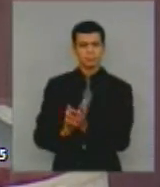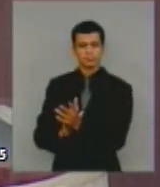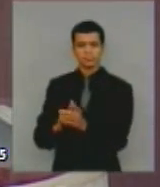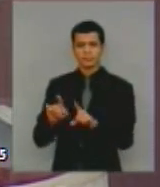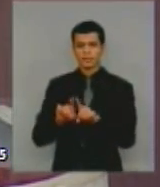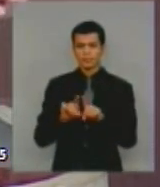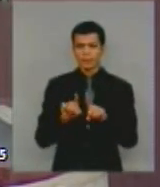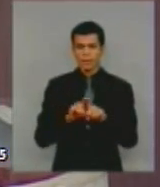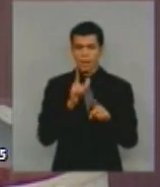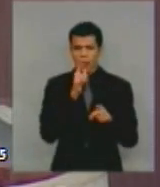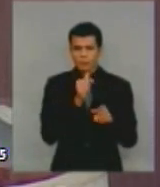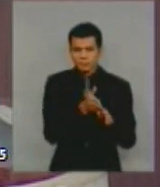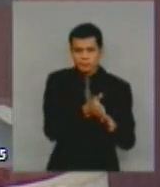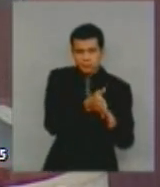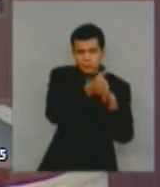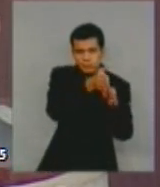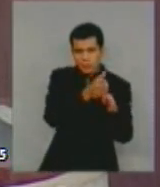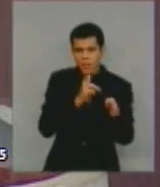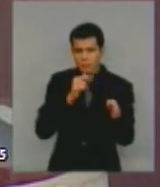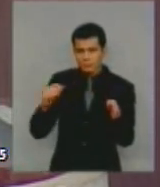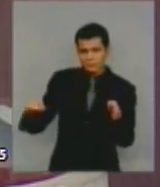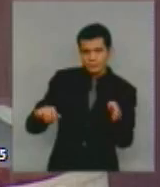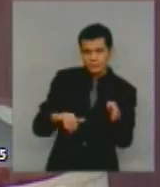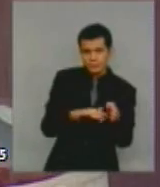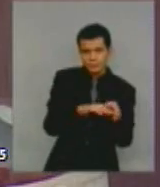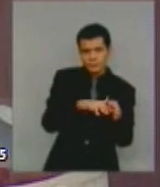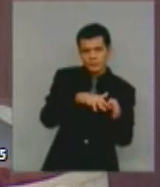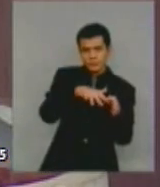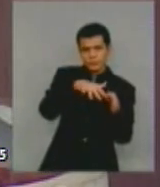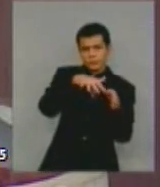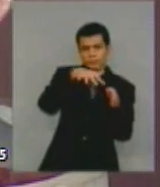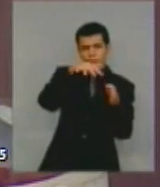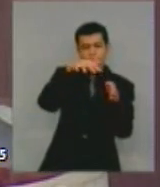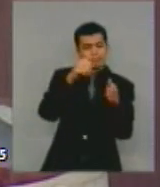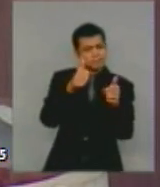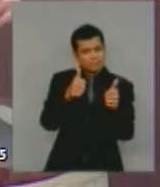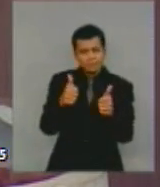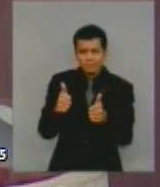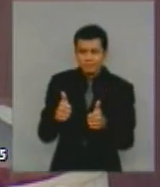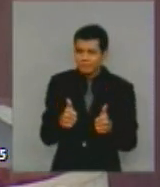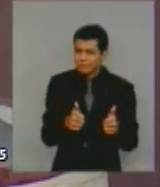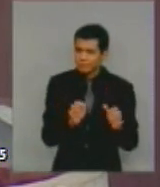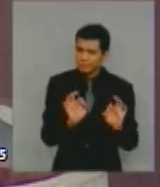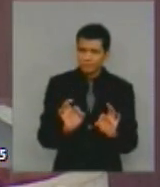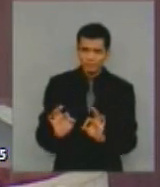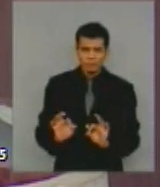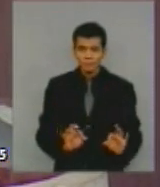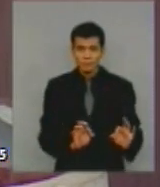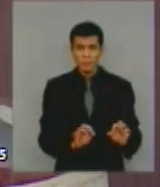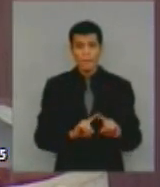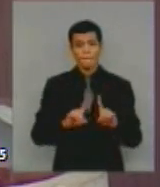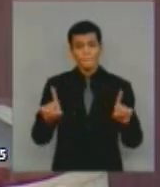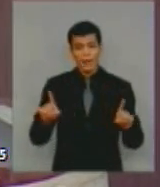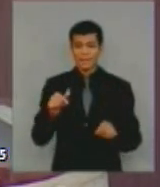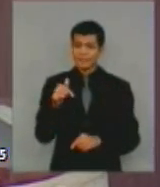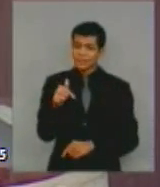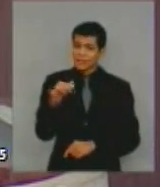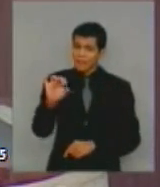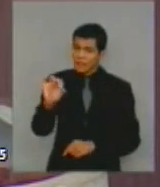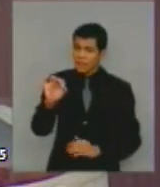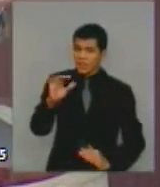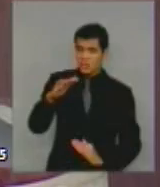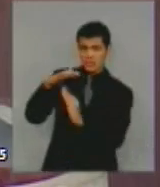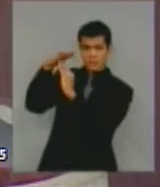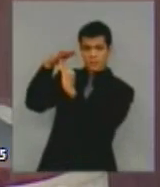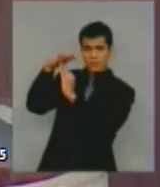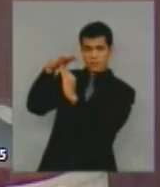barramentos. No caso do Castanhão, nós éramos favoráveis ao barramento na cota 70, e não na cota 100, como ele foi feito. Na cota 70.